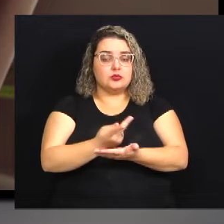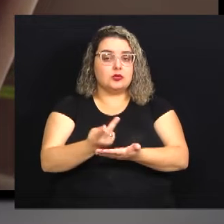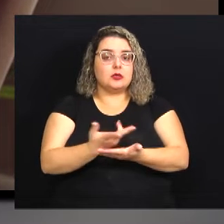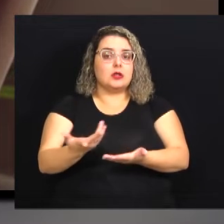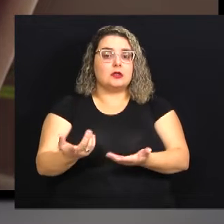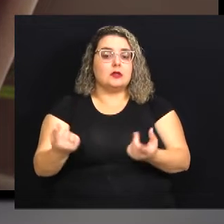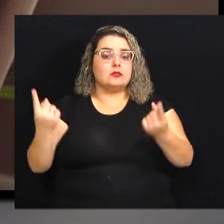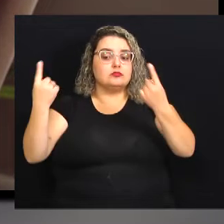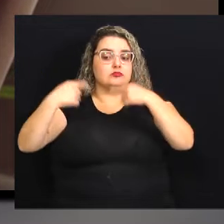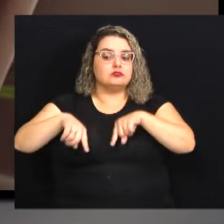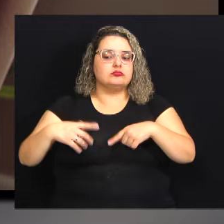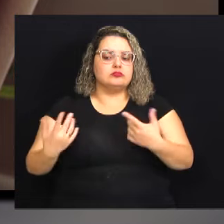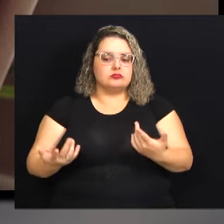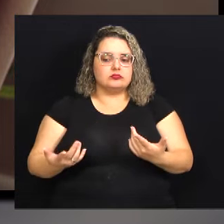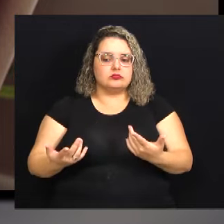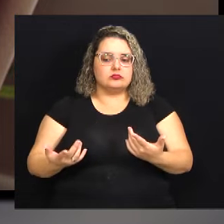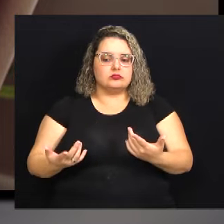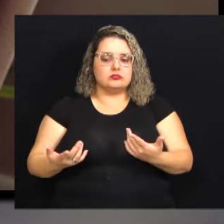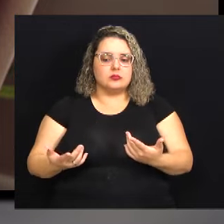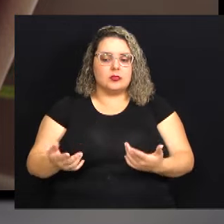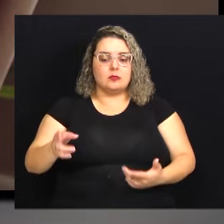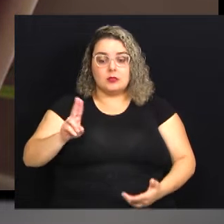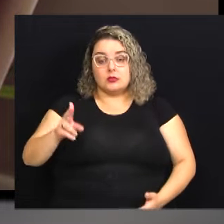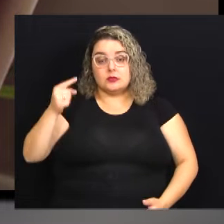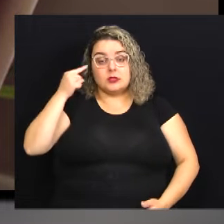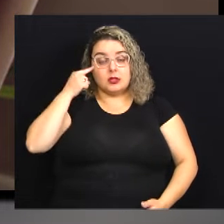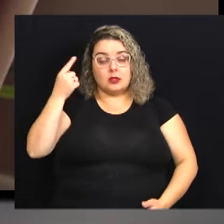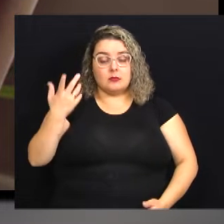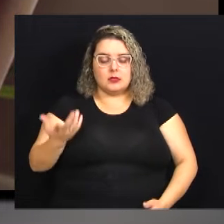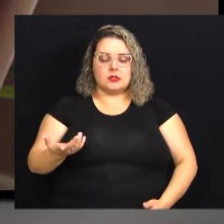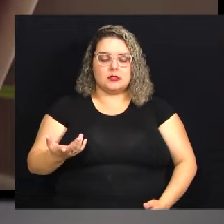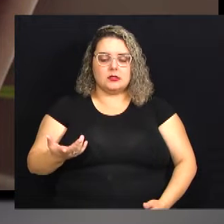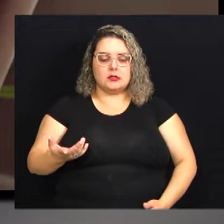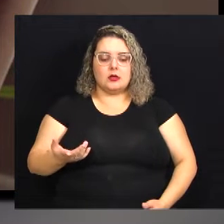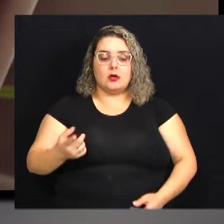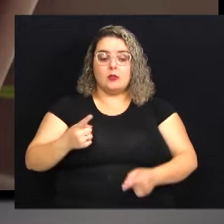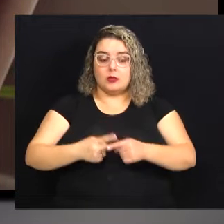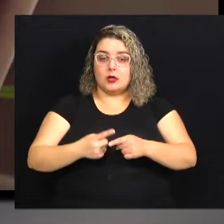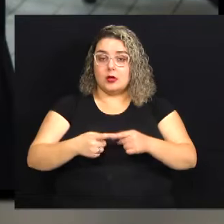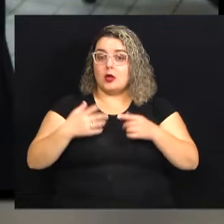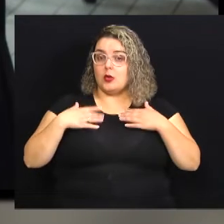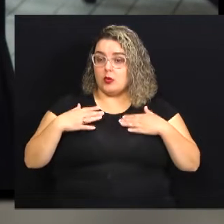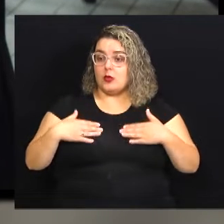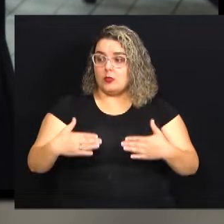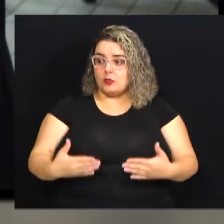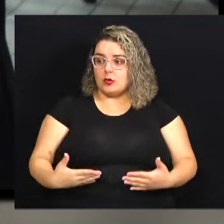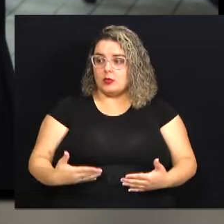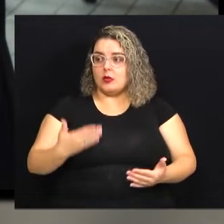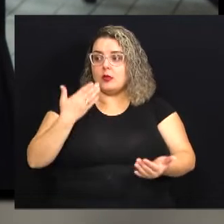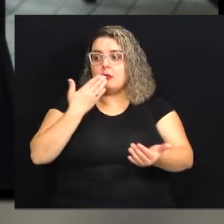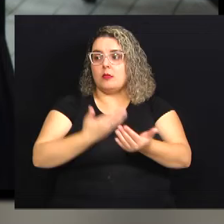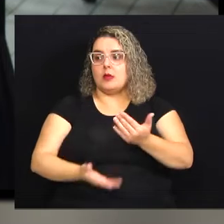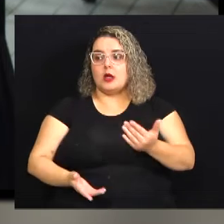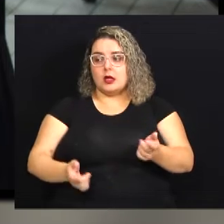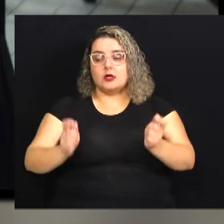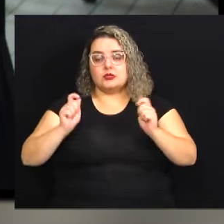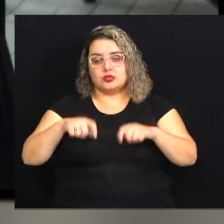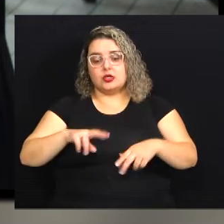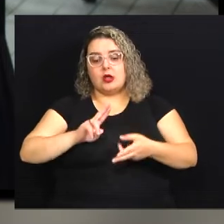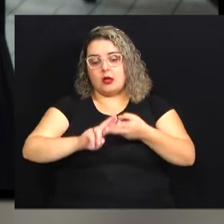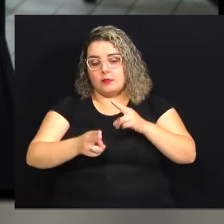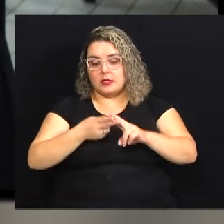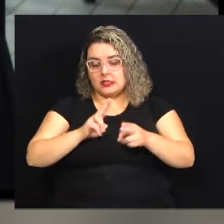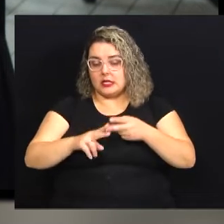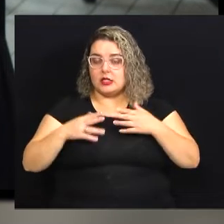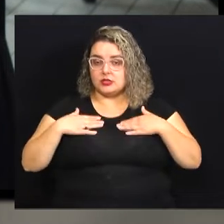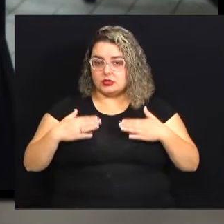desafio para usar a cabeça. Porque, assim como o corpo da gente perde o condicionamento físico